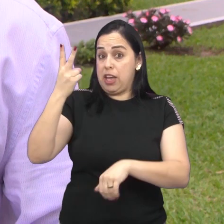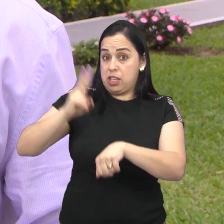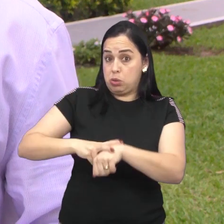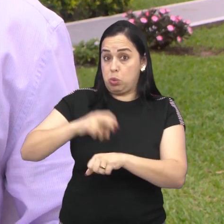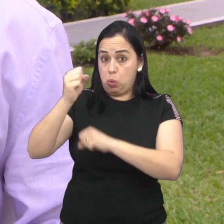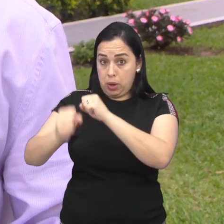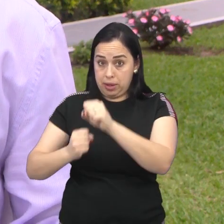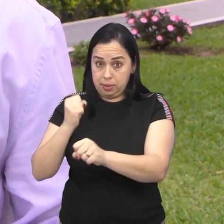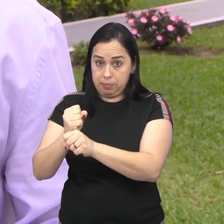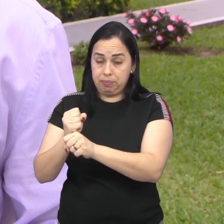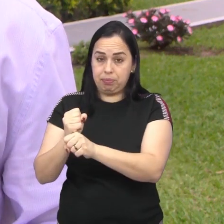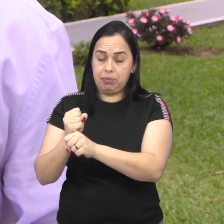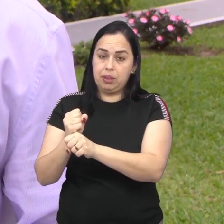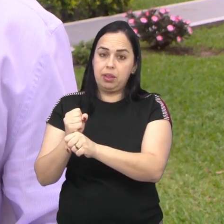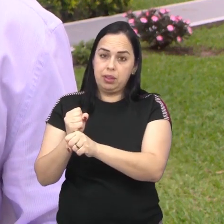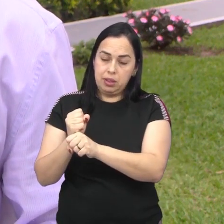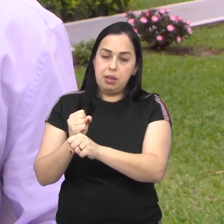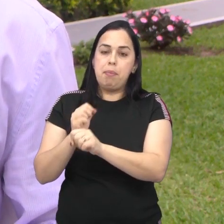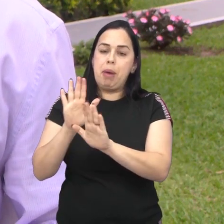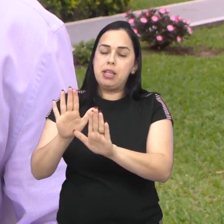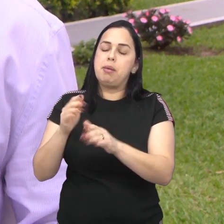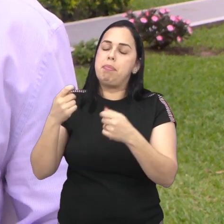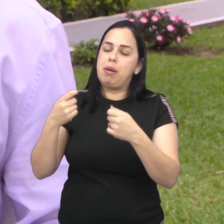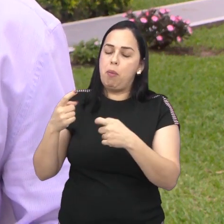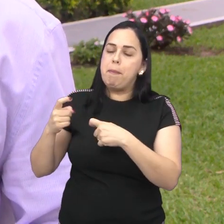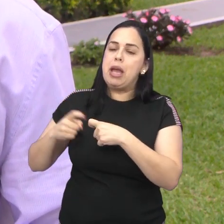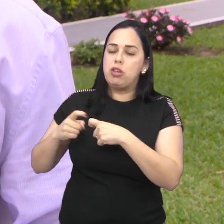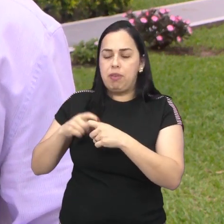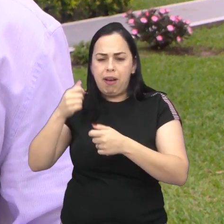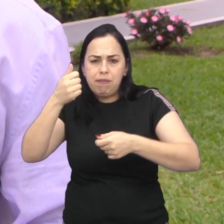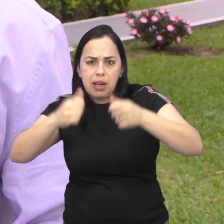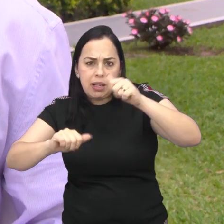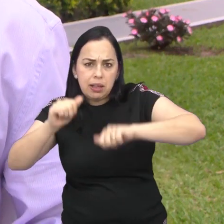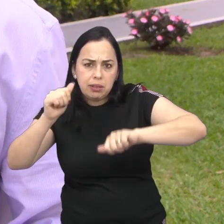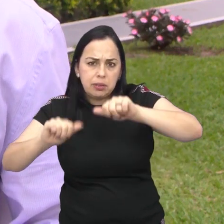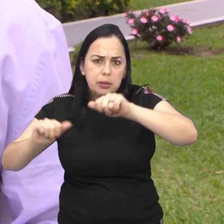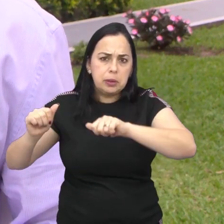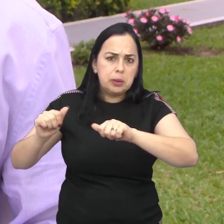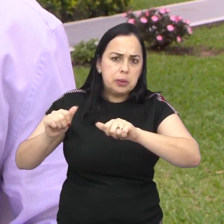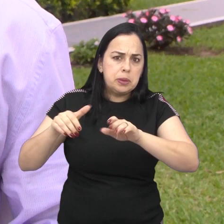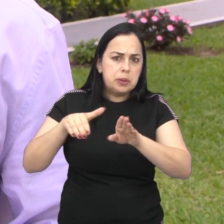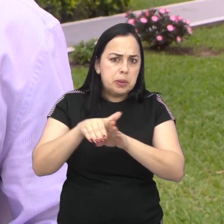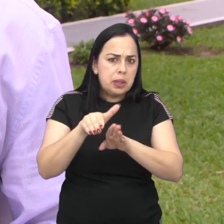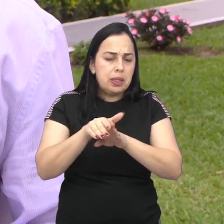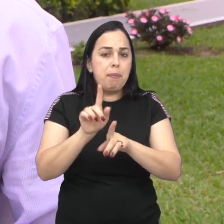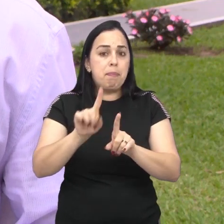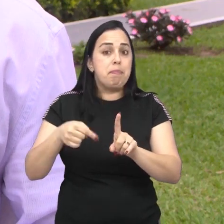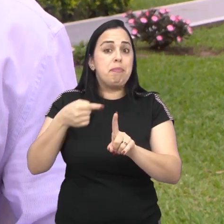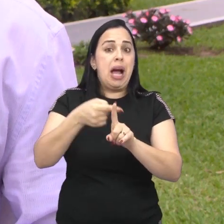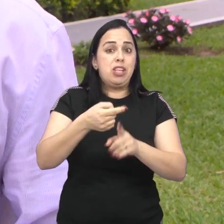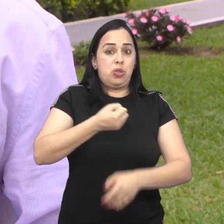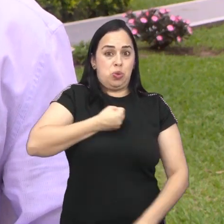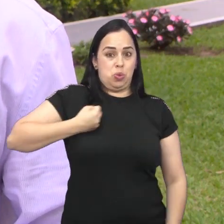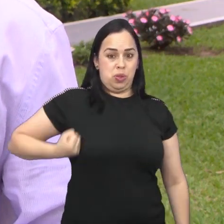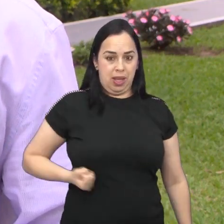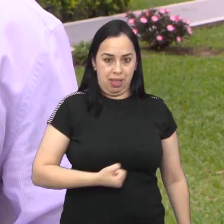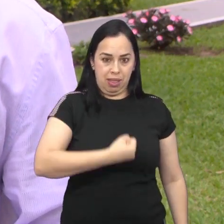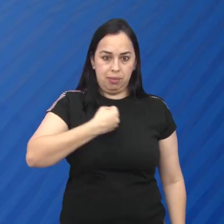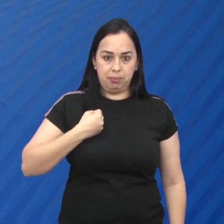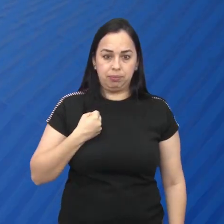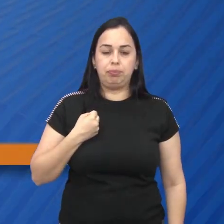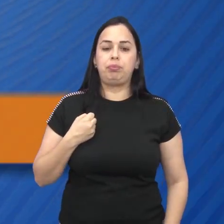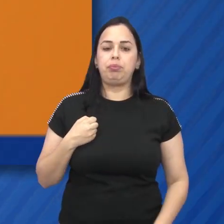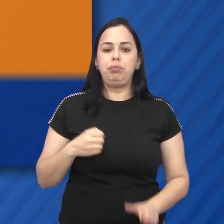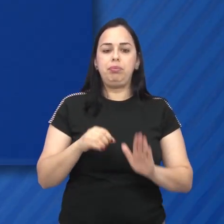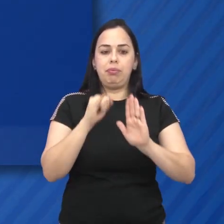ano. Um grupo dessas mulheres, isso vai ser avaliado pelo médico, a gente recomenda que complemente com ultrassom de mamas também.